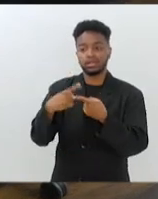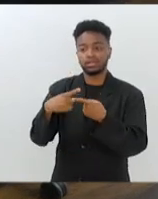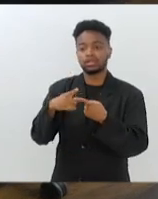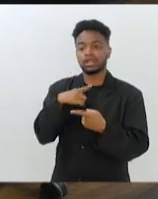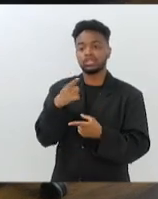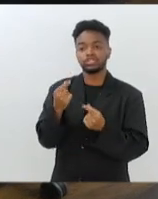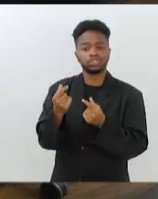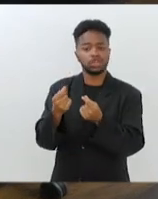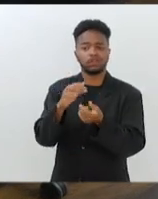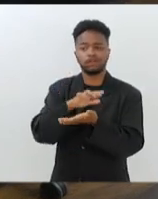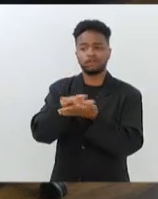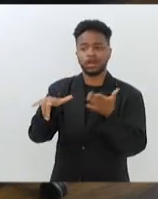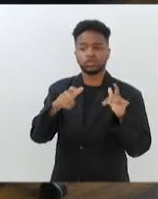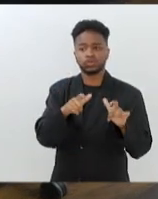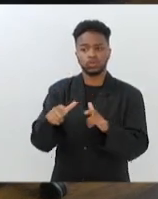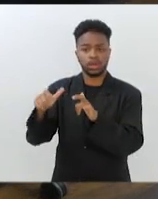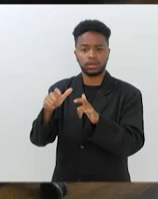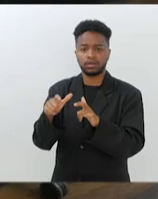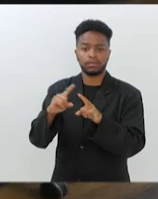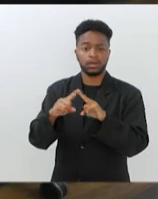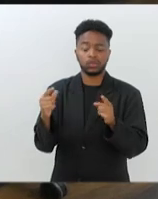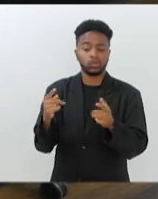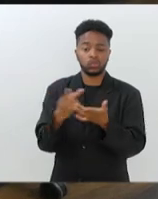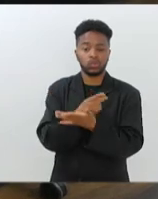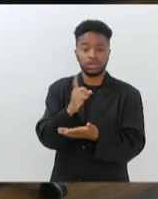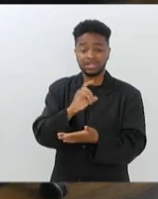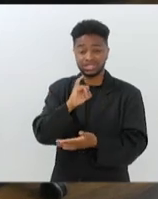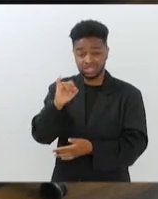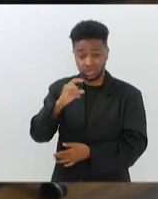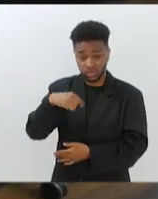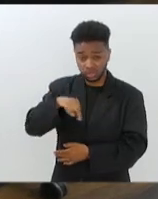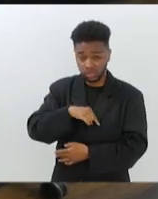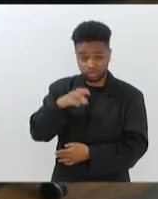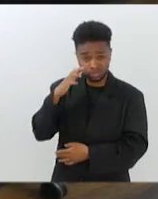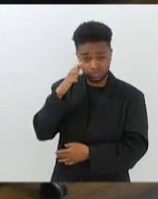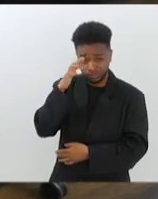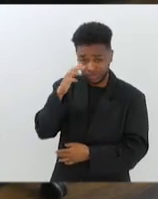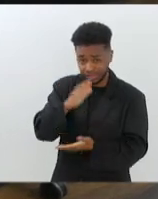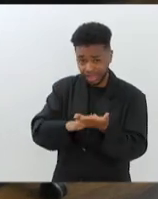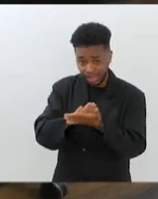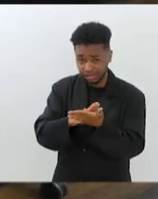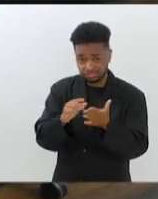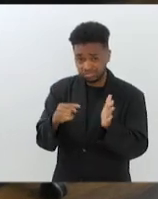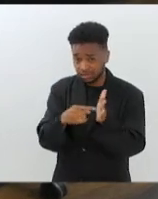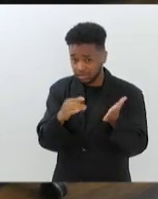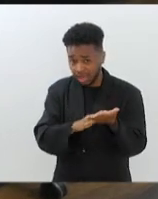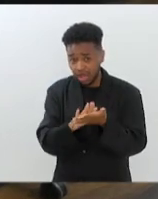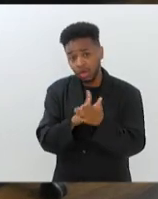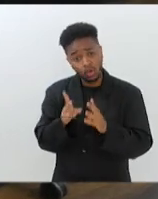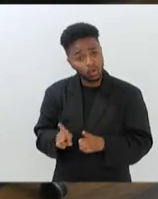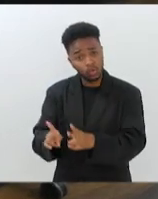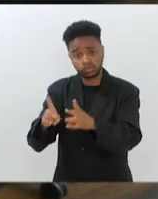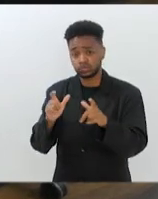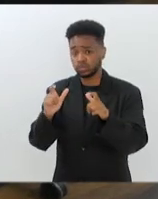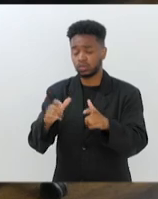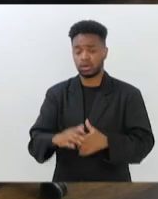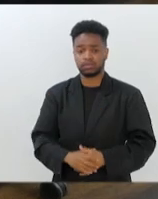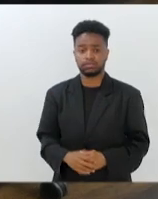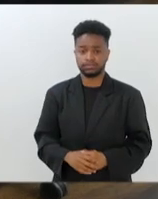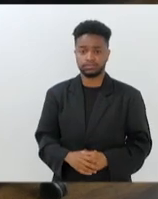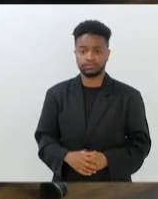vários vários aportes que acontecer ali e se não fosse as nossas fiscalizações e denúncias porque o prédio não existia não existe